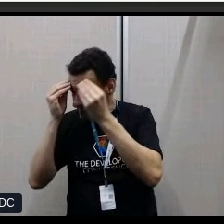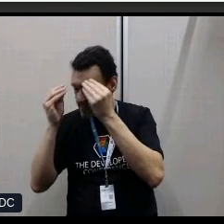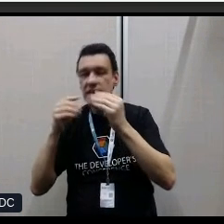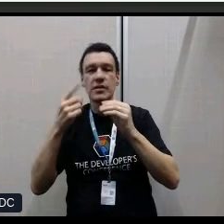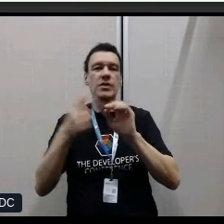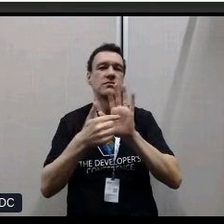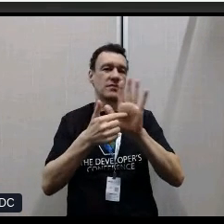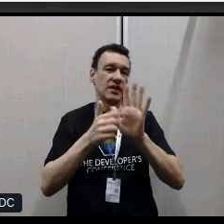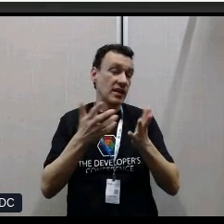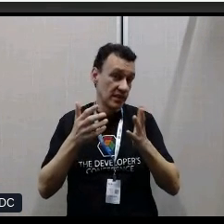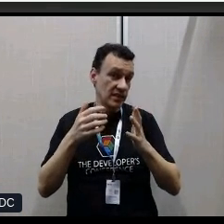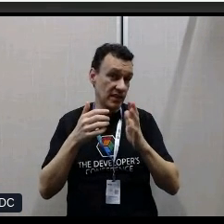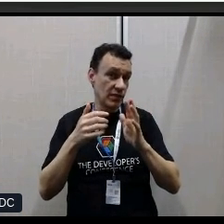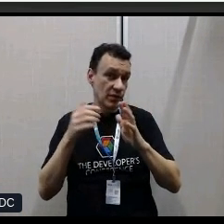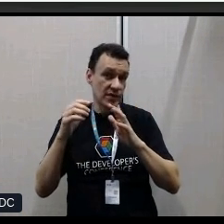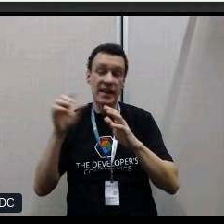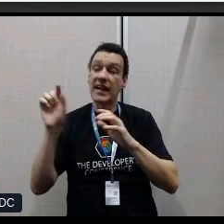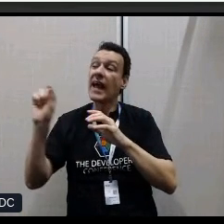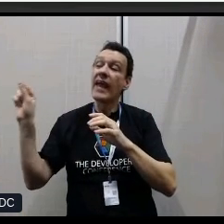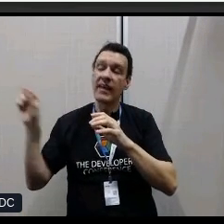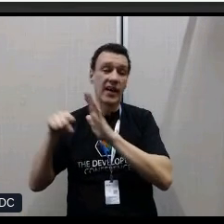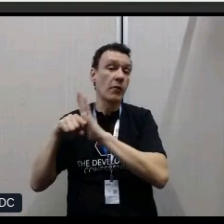aprofundar mais o trabalho original da autora.